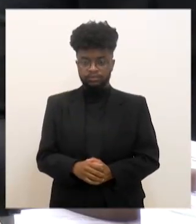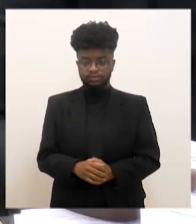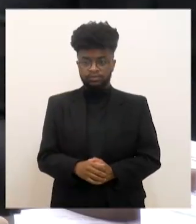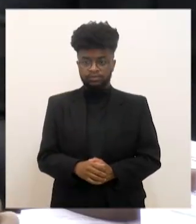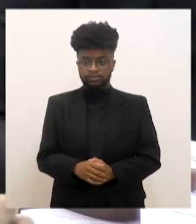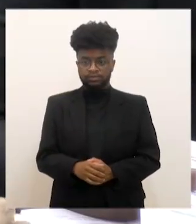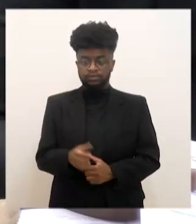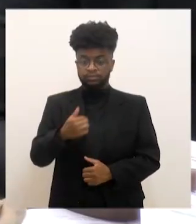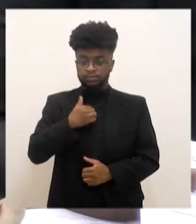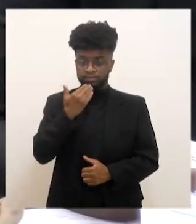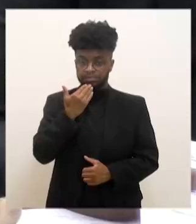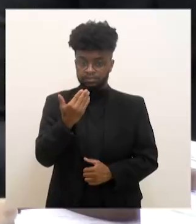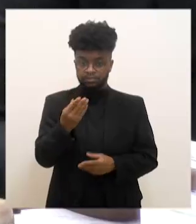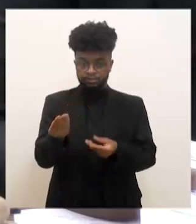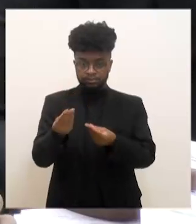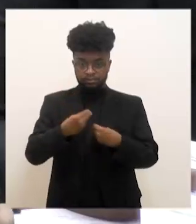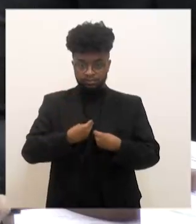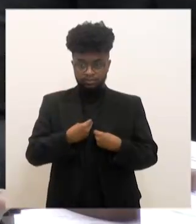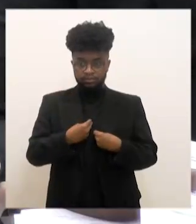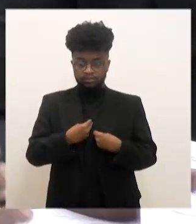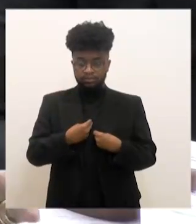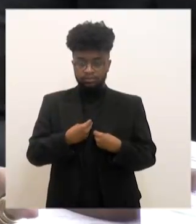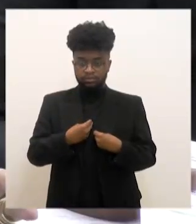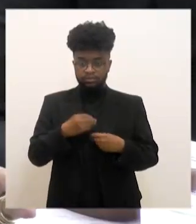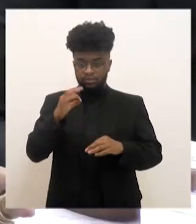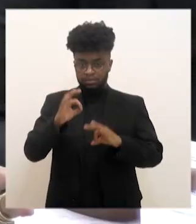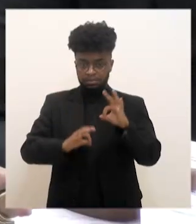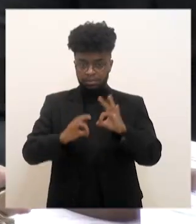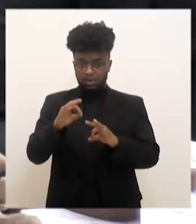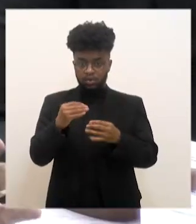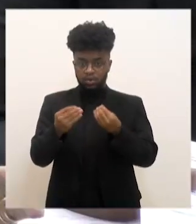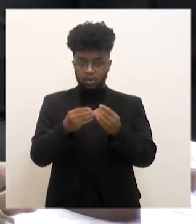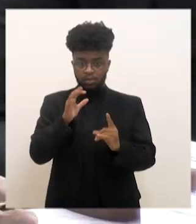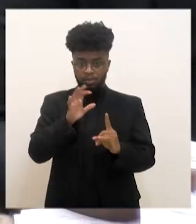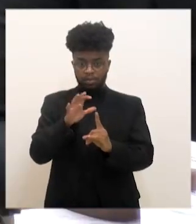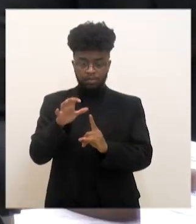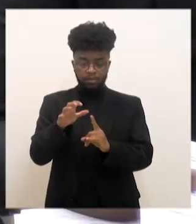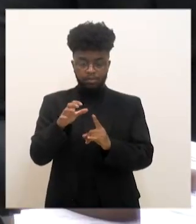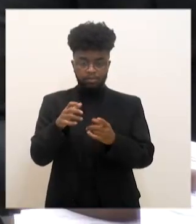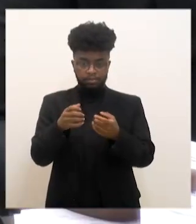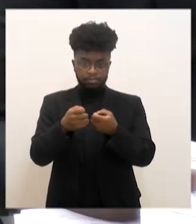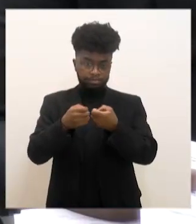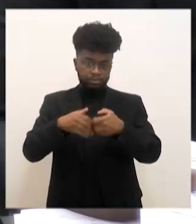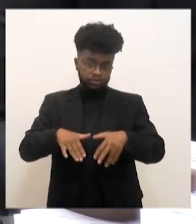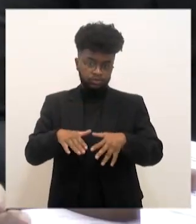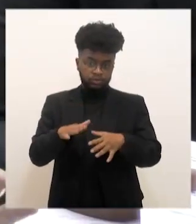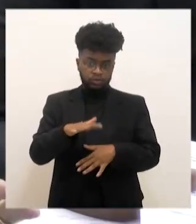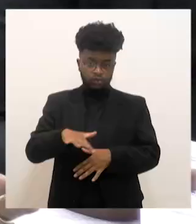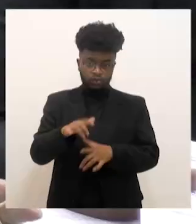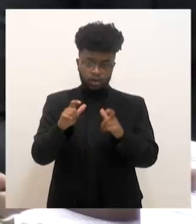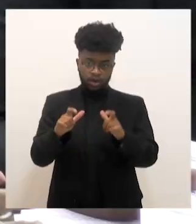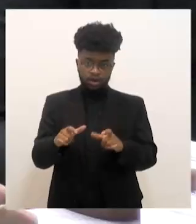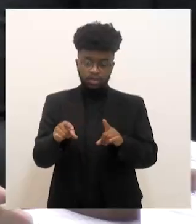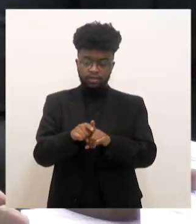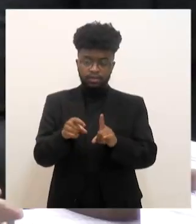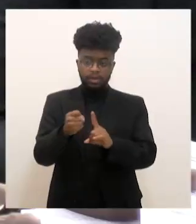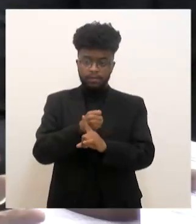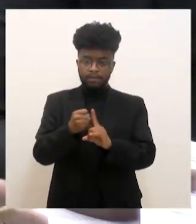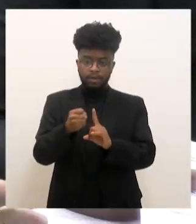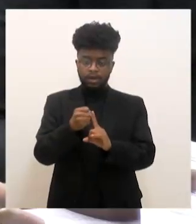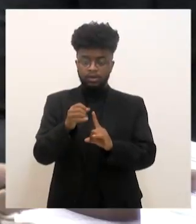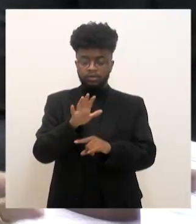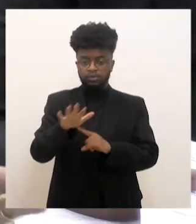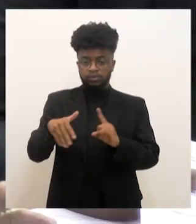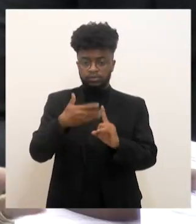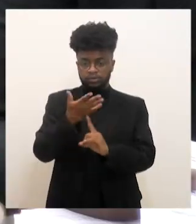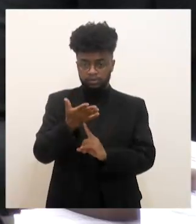que enviasse um plano de impacto ao local, né, e também de impacto